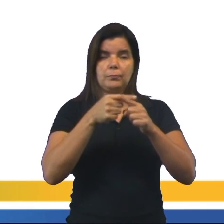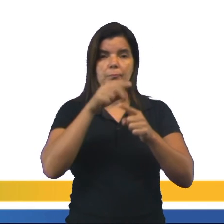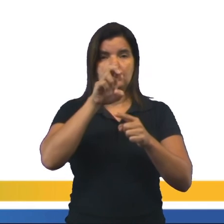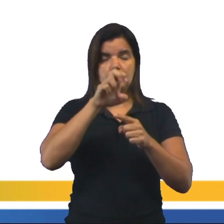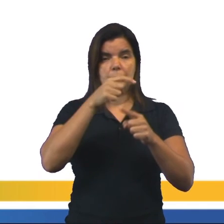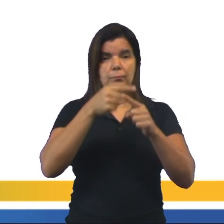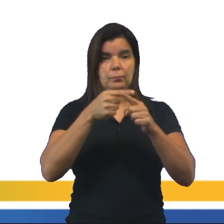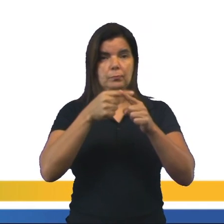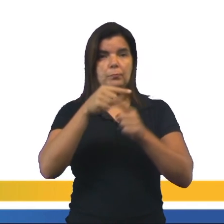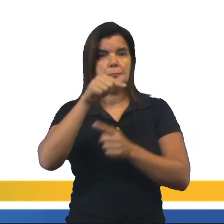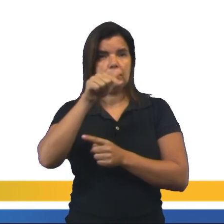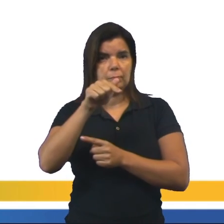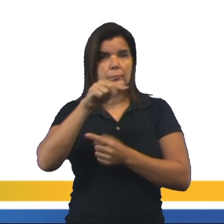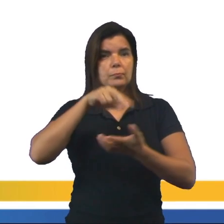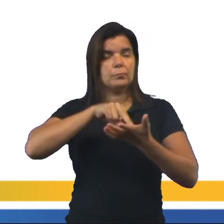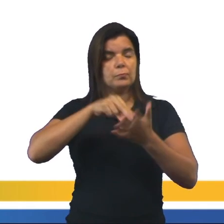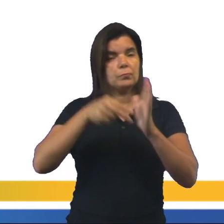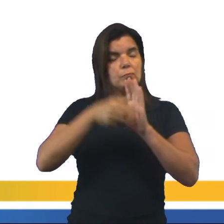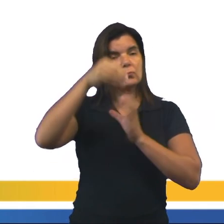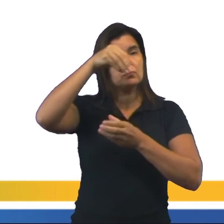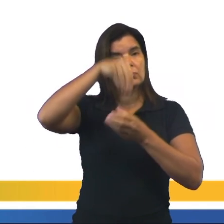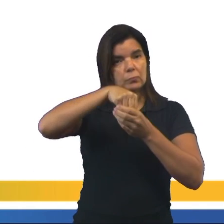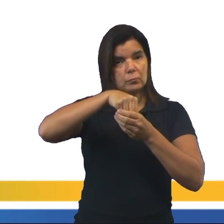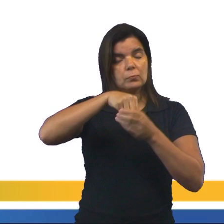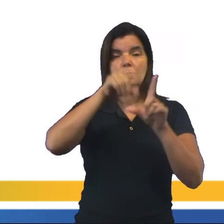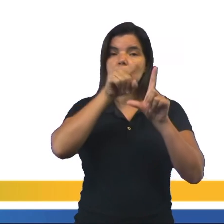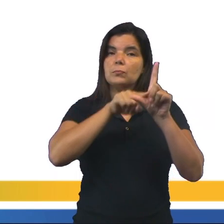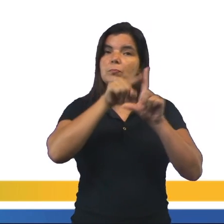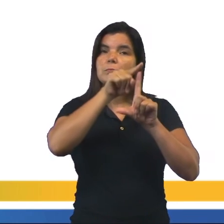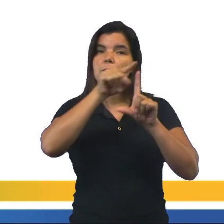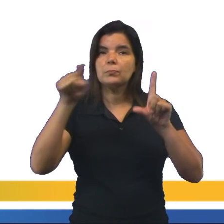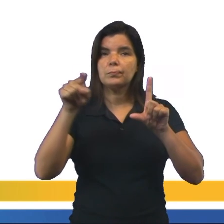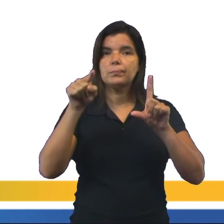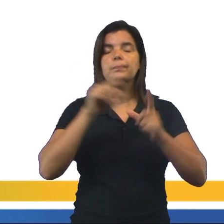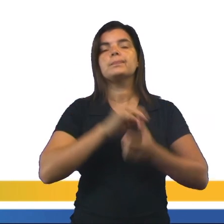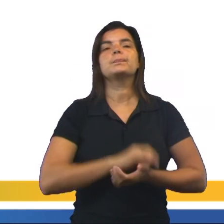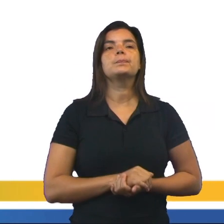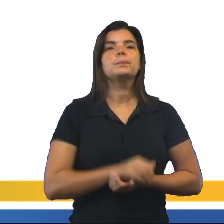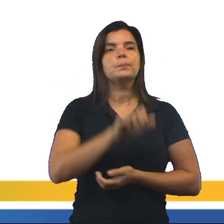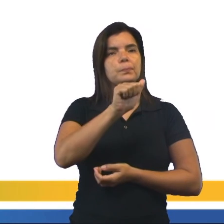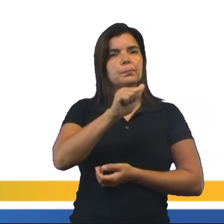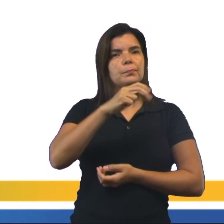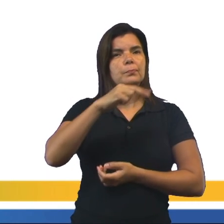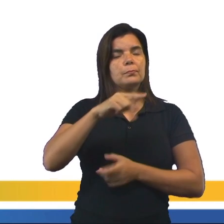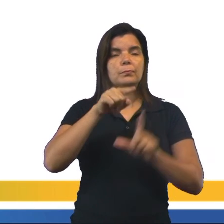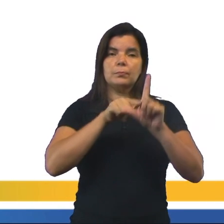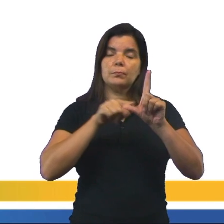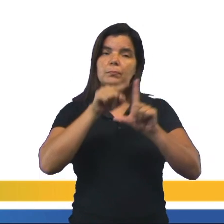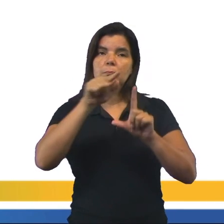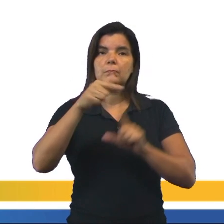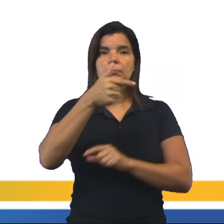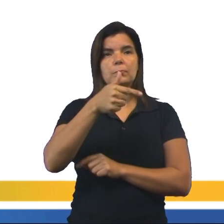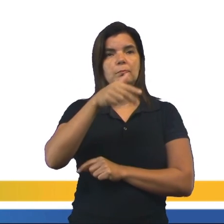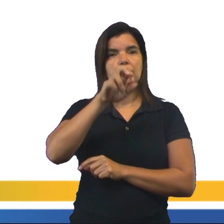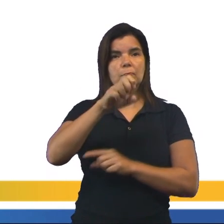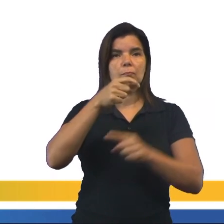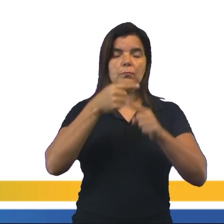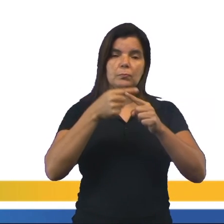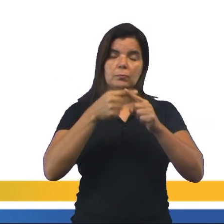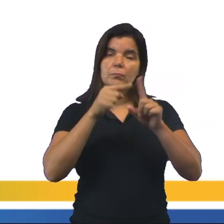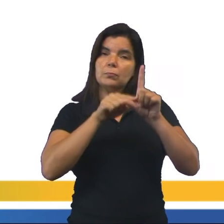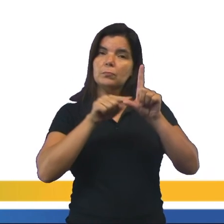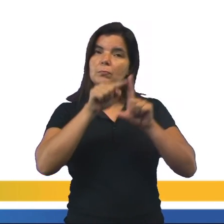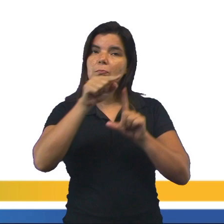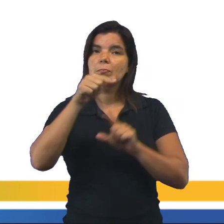5 vezes 7. Ou seja, dentro de uma raiz. A é igual a raiz de 25 vezes a raiz